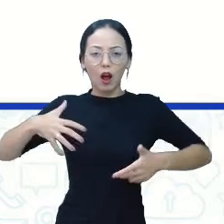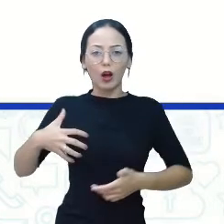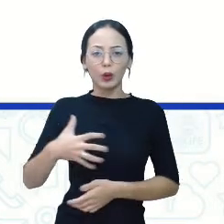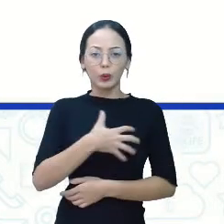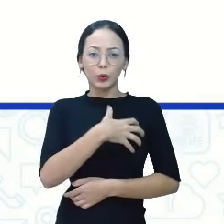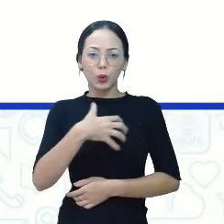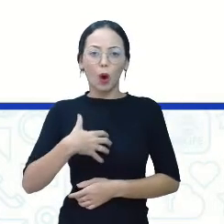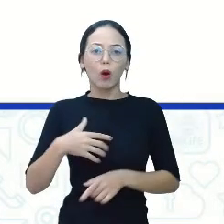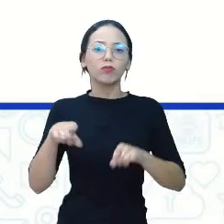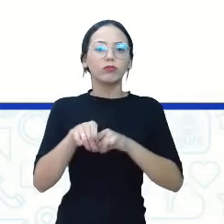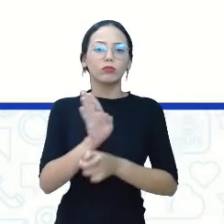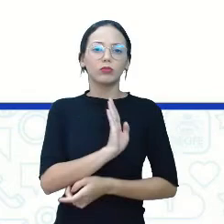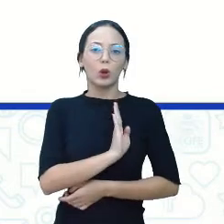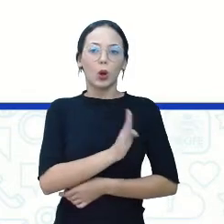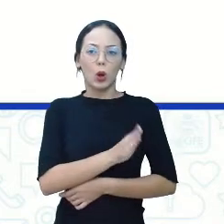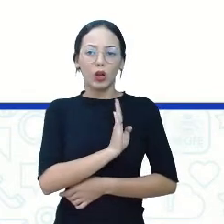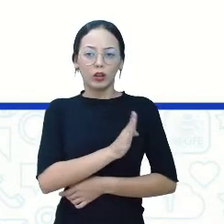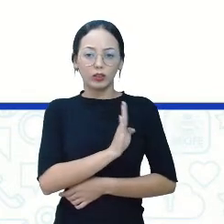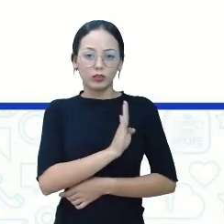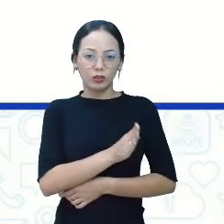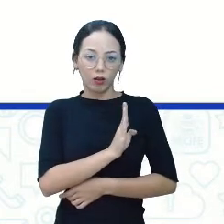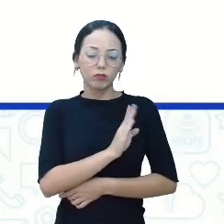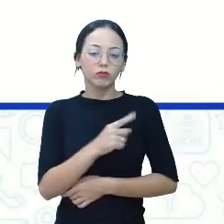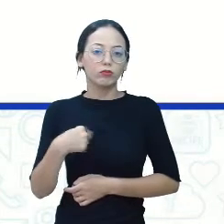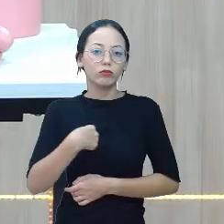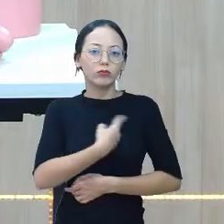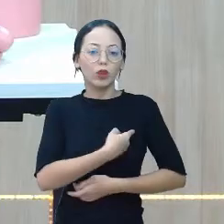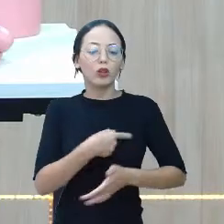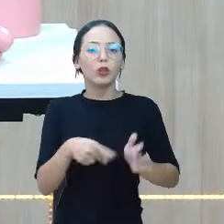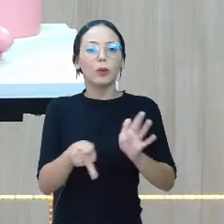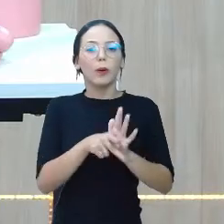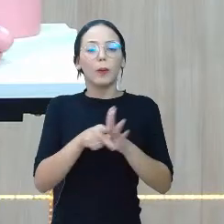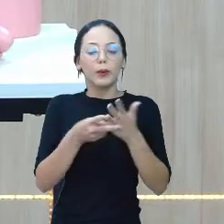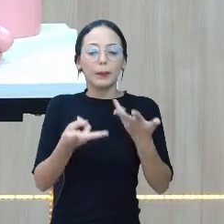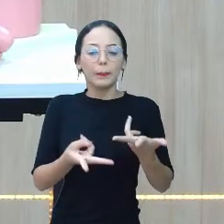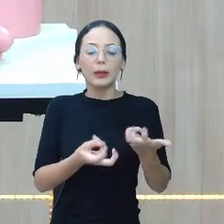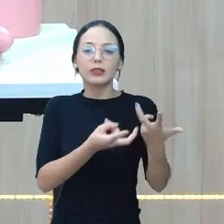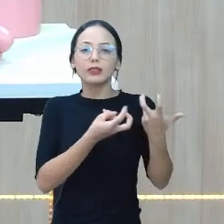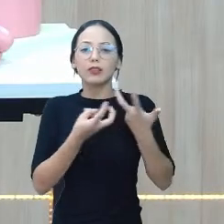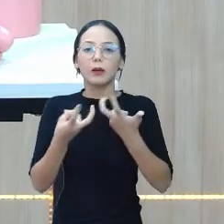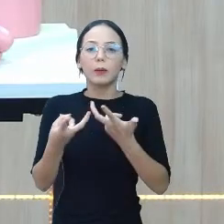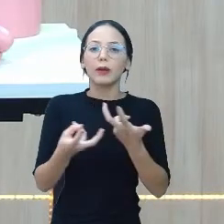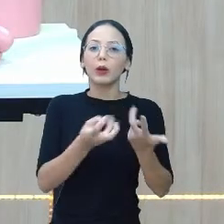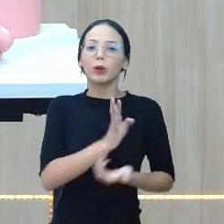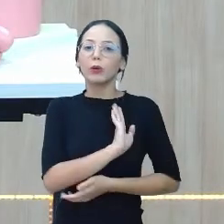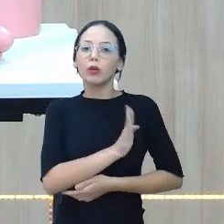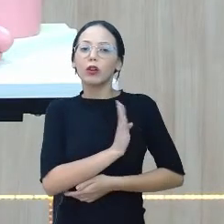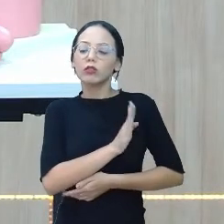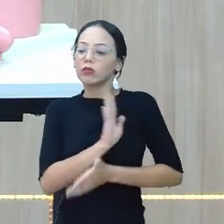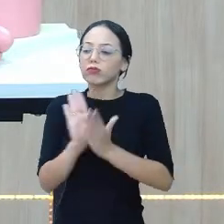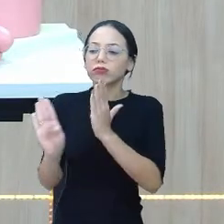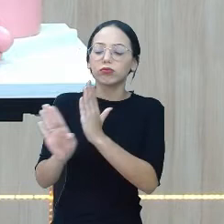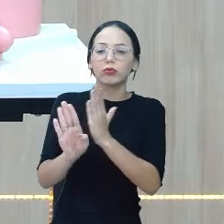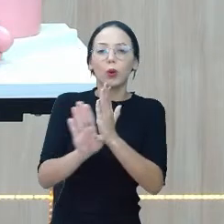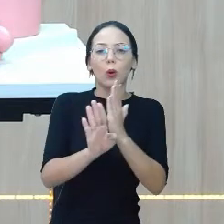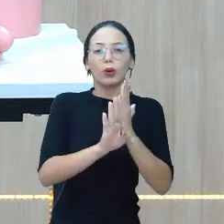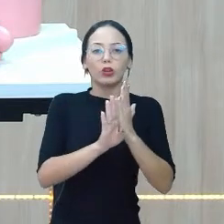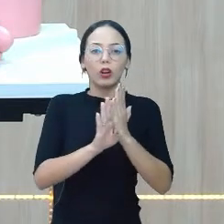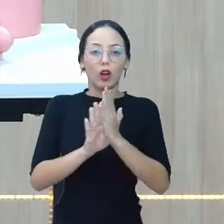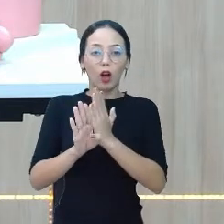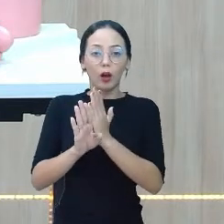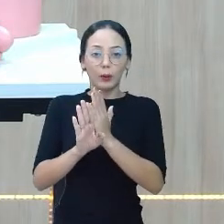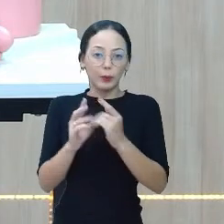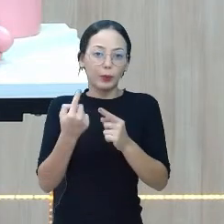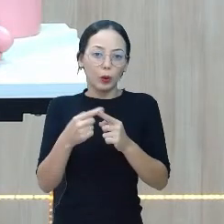caso do coração. A gente vai trabalhar também essa parte do coração para descobrir, né?